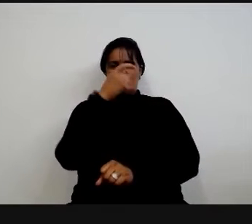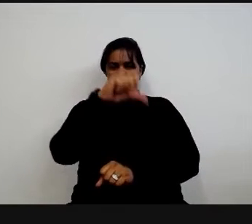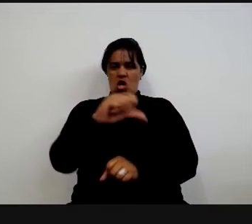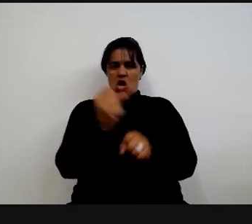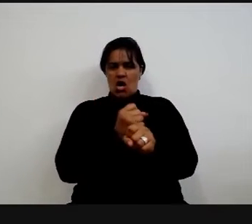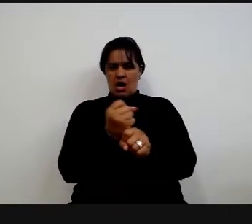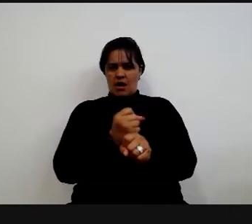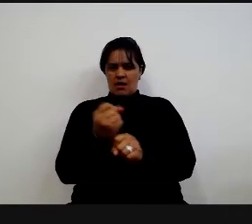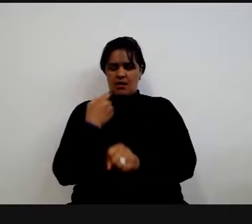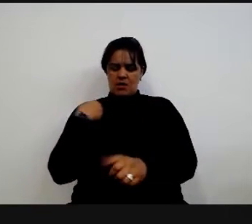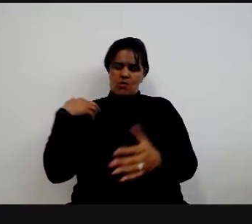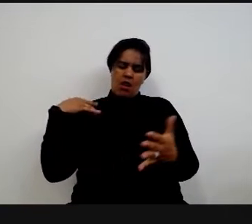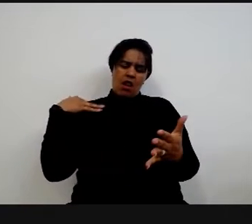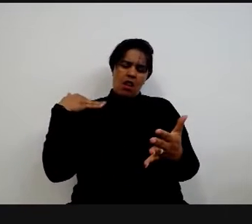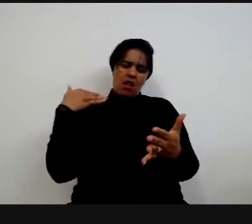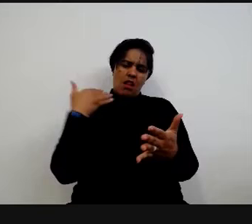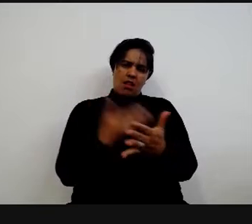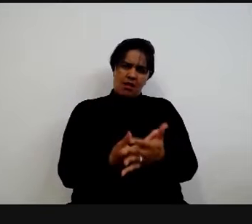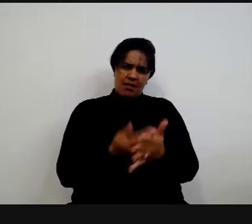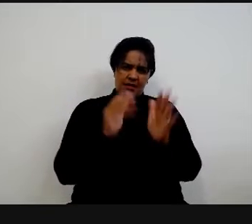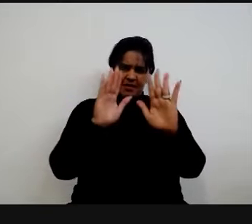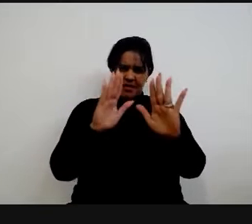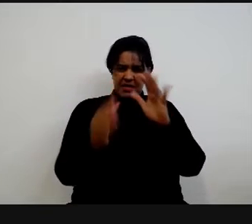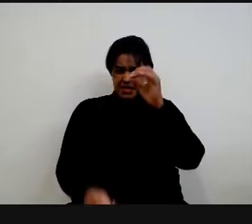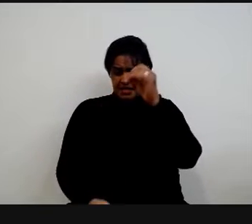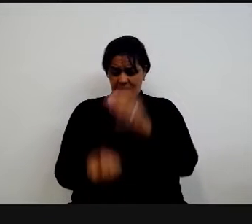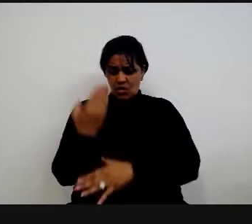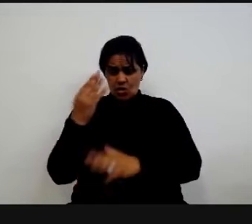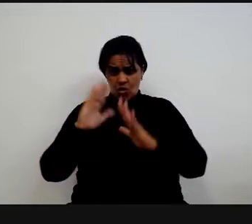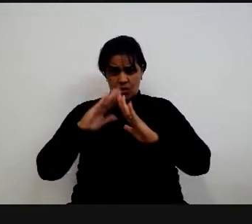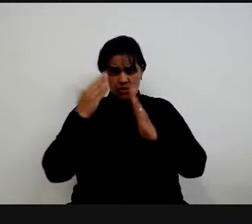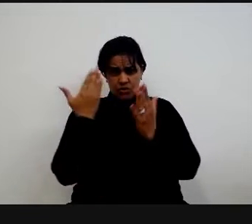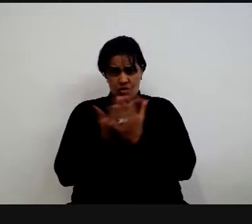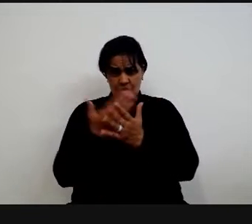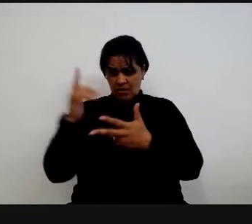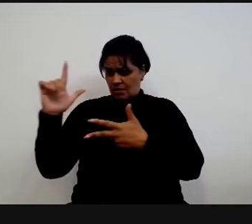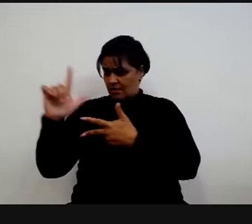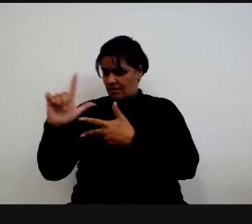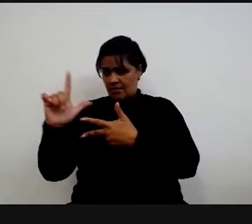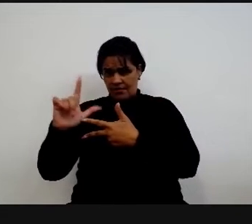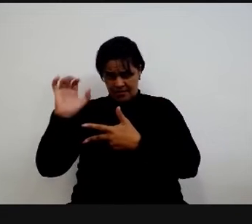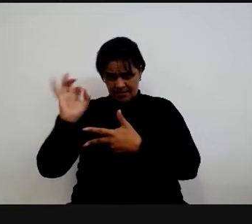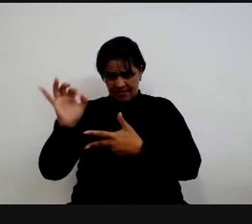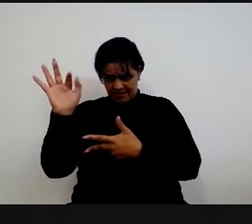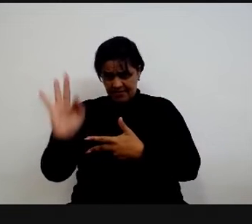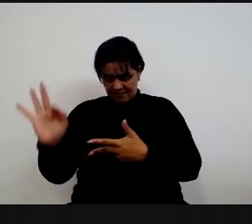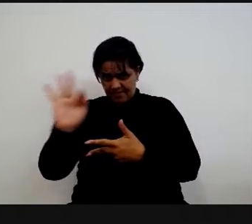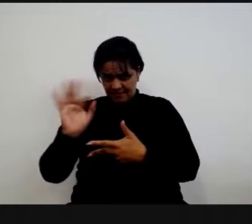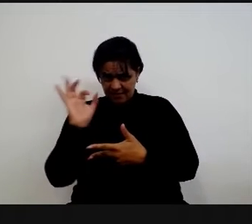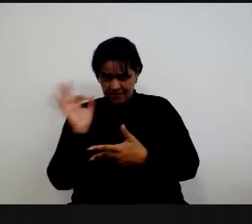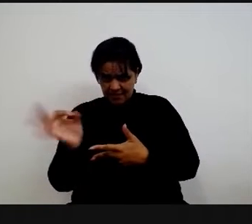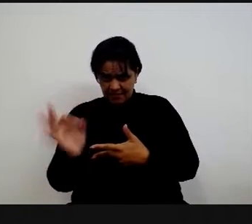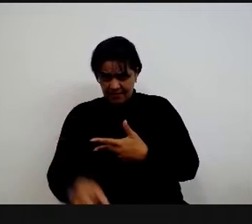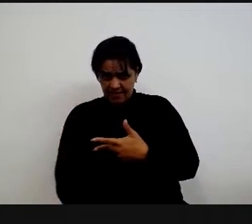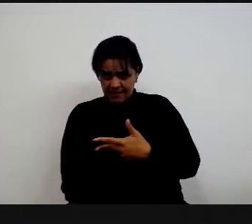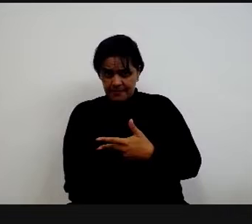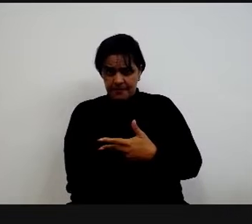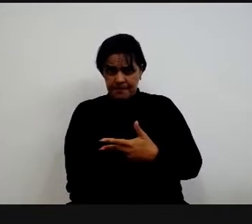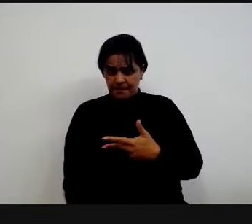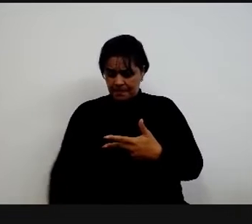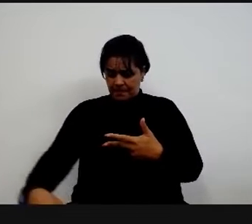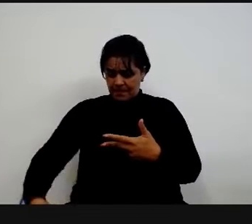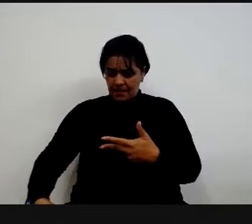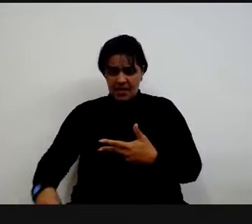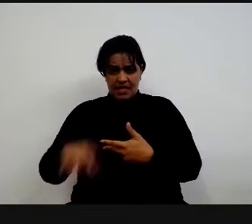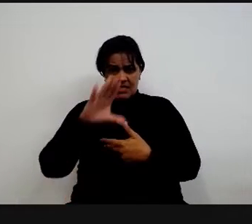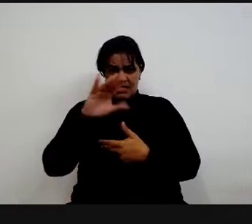caminhada. Aonde foi criada a Escola do Legislativo? Na área federal, ILB, CEFOR, Tribunal